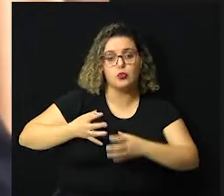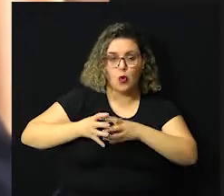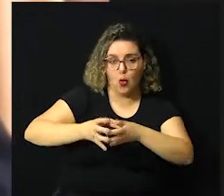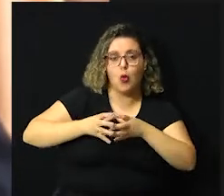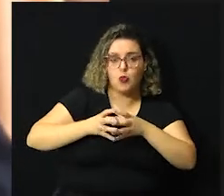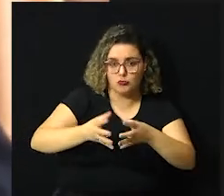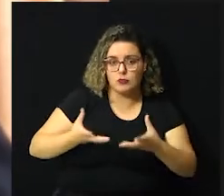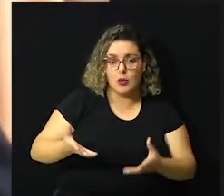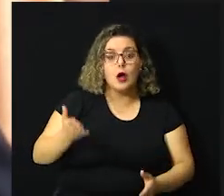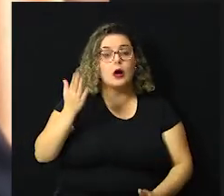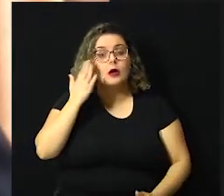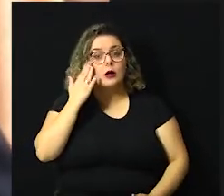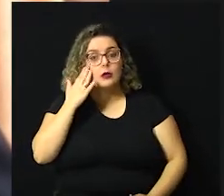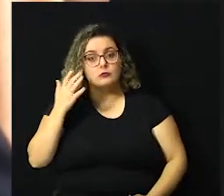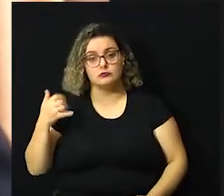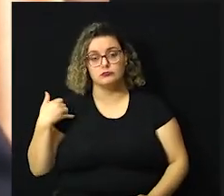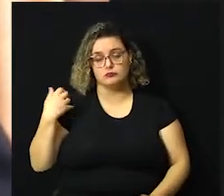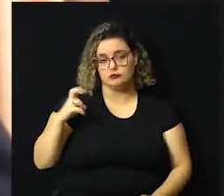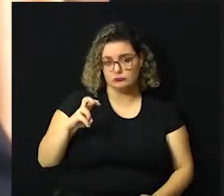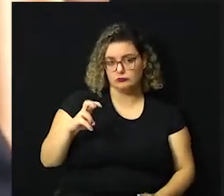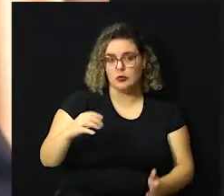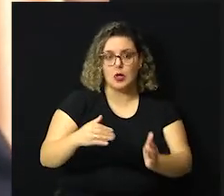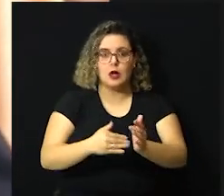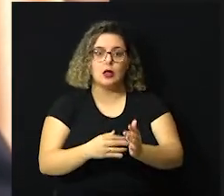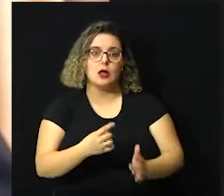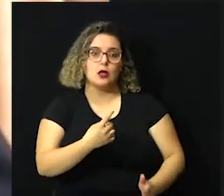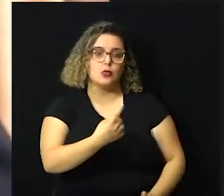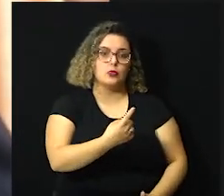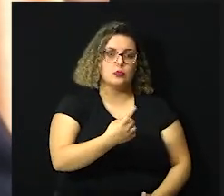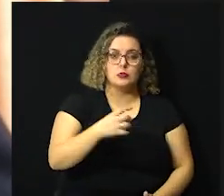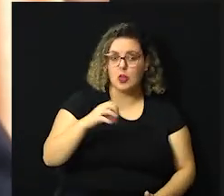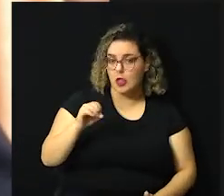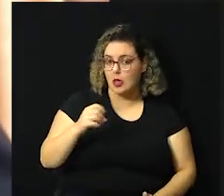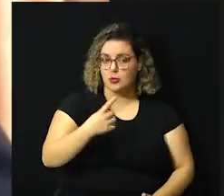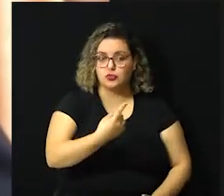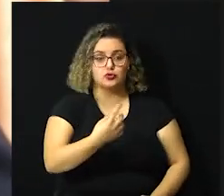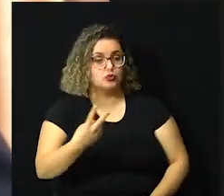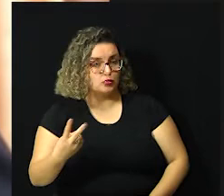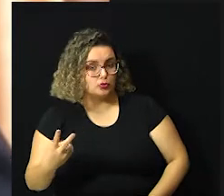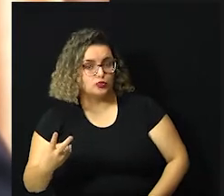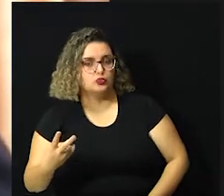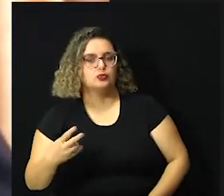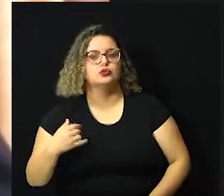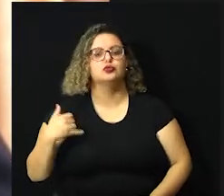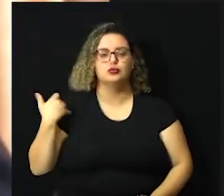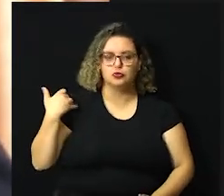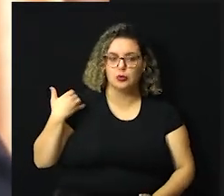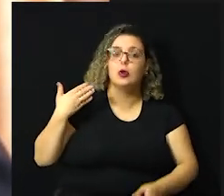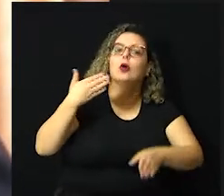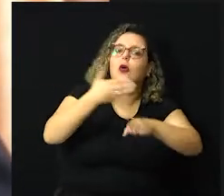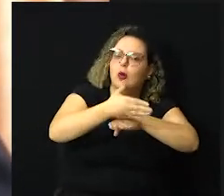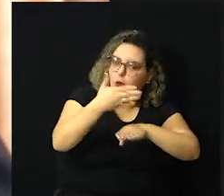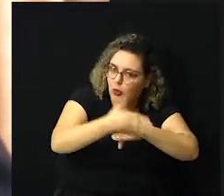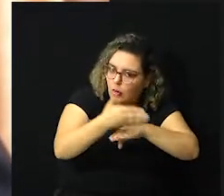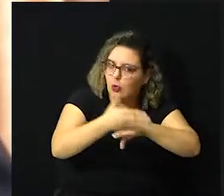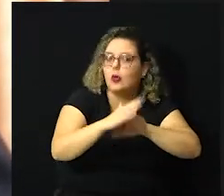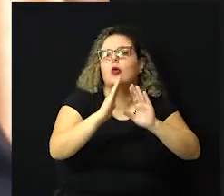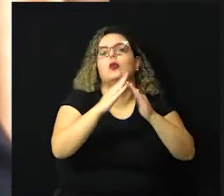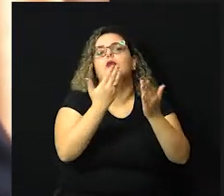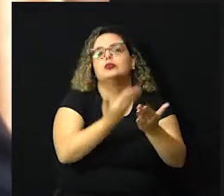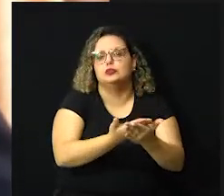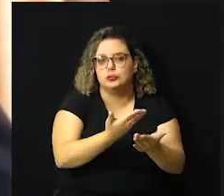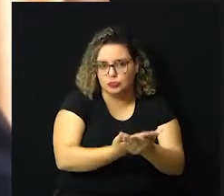Nós sabemos que crianças de 5 anos a 10, 12 anos são aquelas crianças que já estão indo mais frequentemente para as